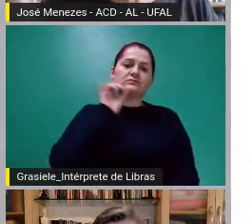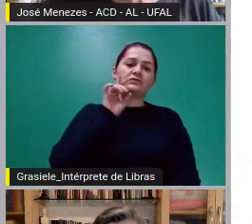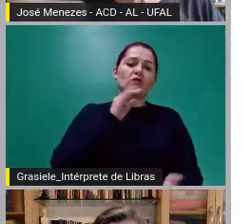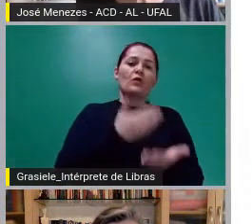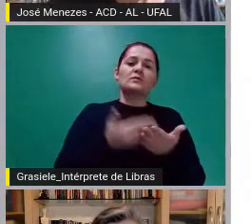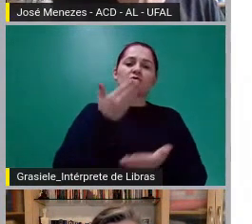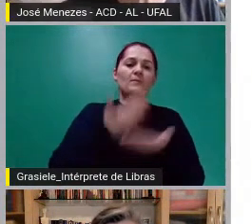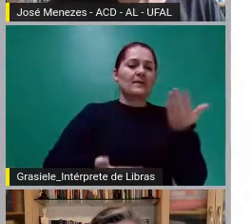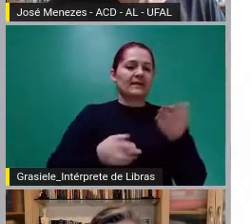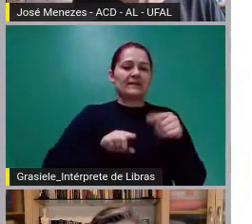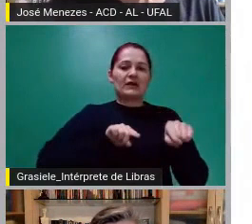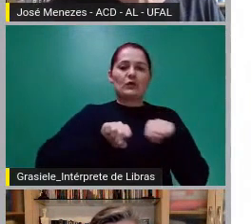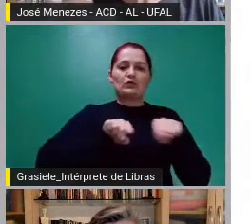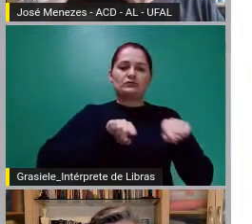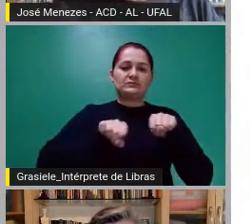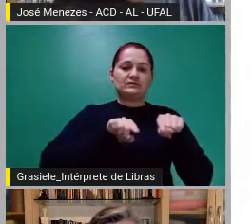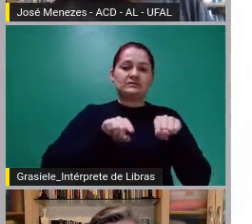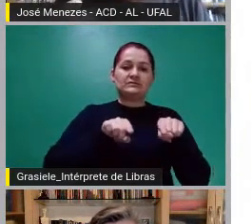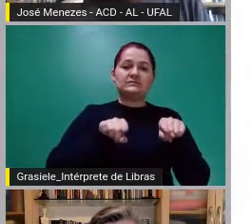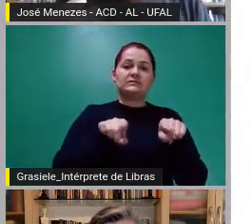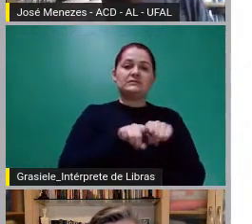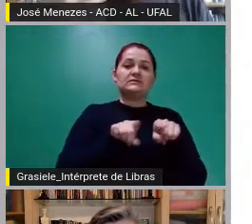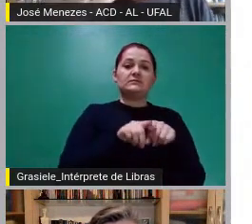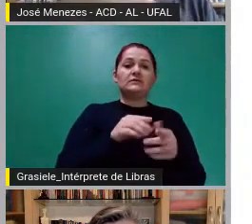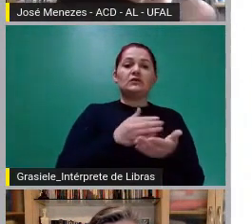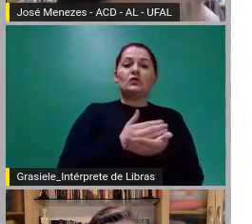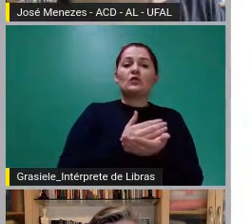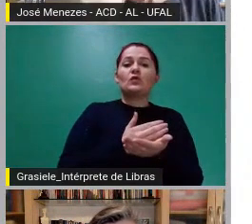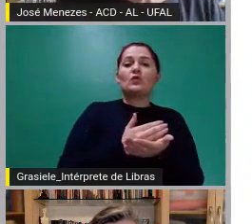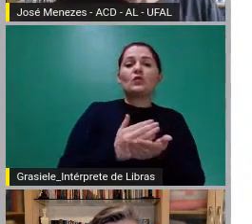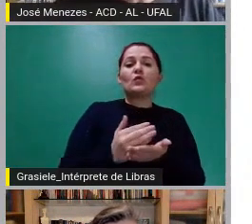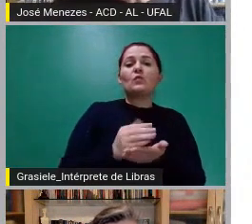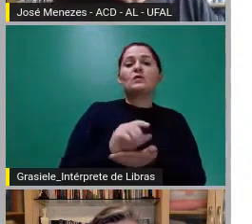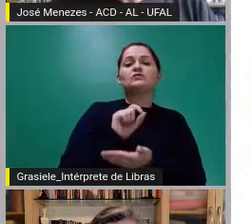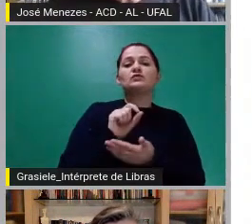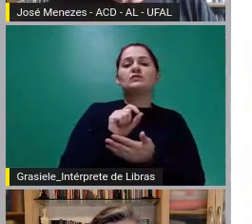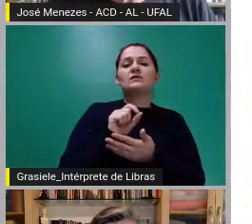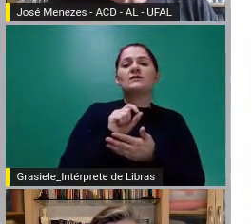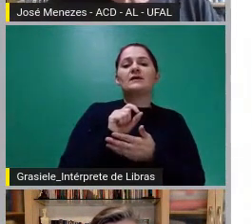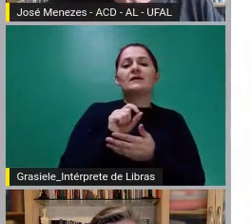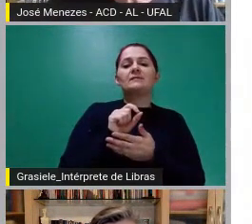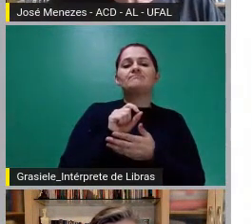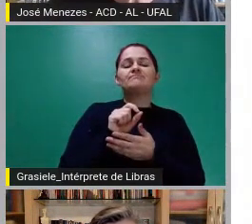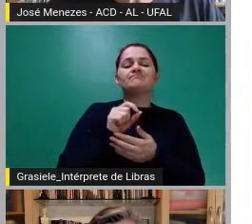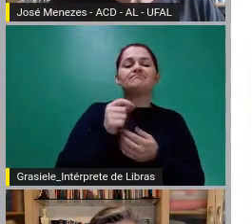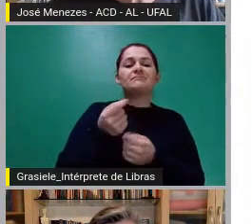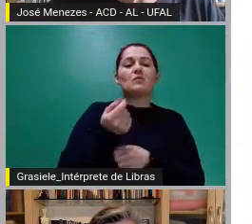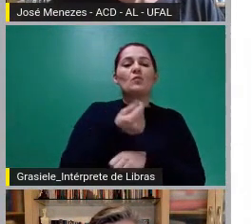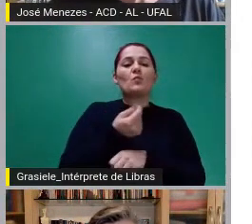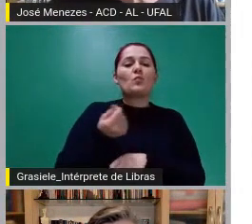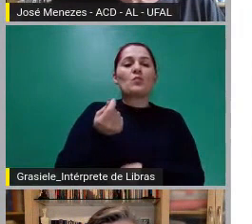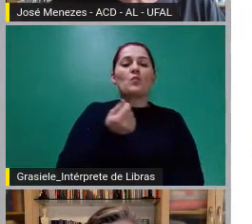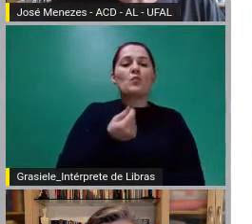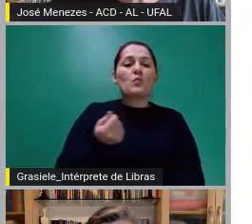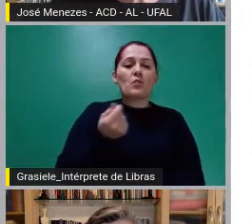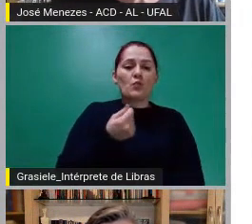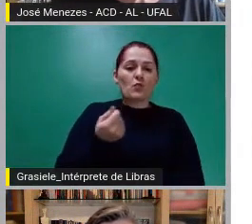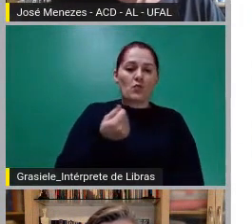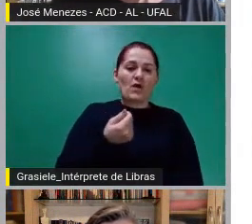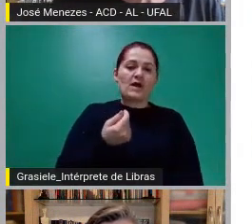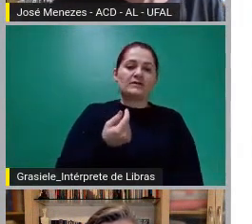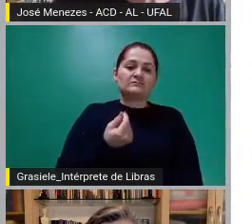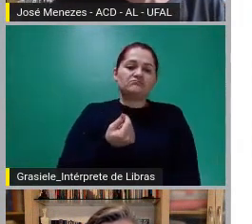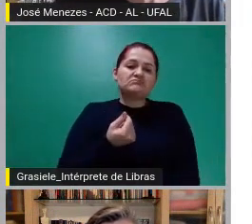e a expansão do euromercado de moedas. Esse tema aqui foi um capítulo da minha tese, da